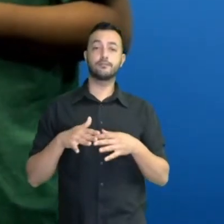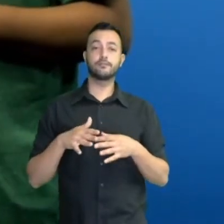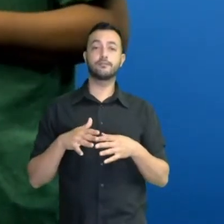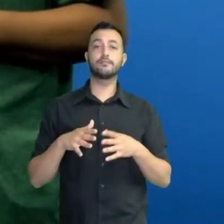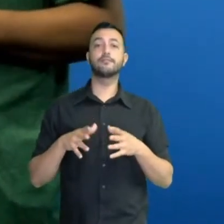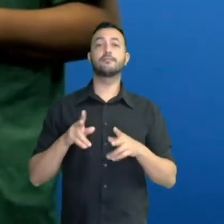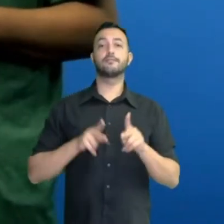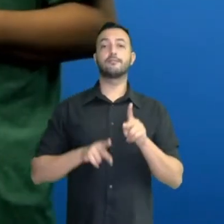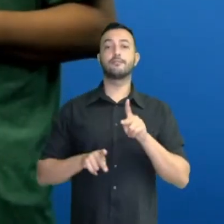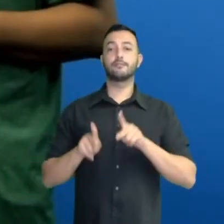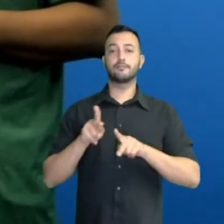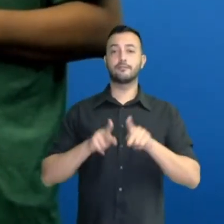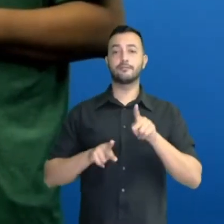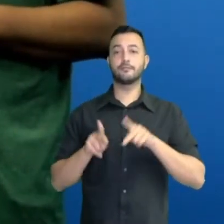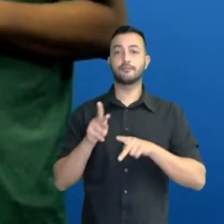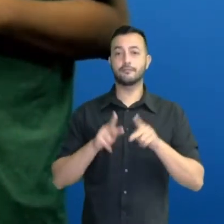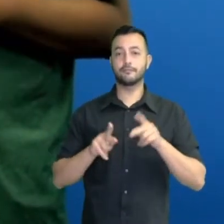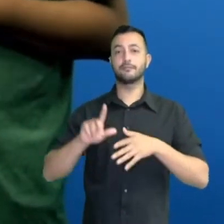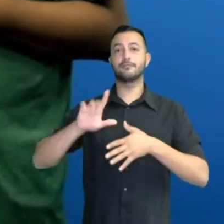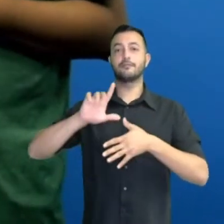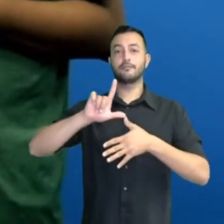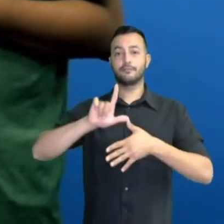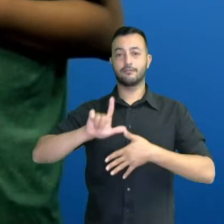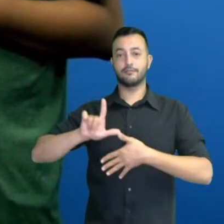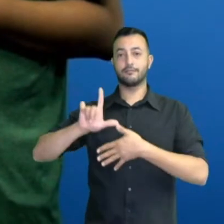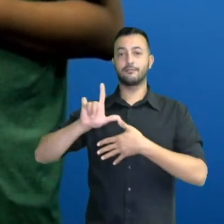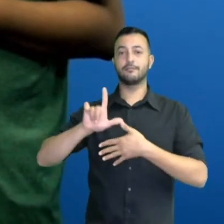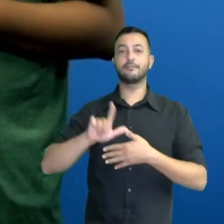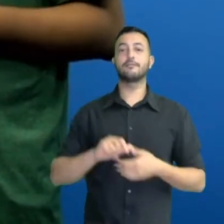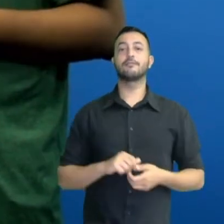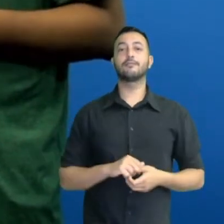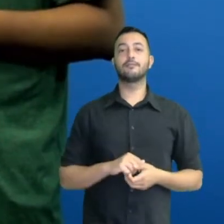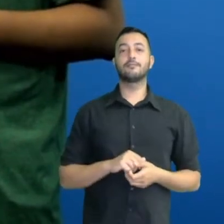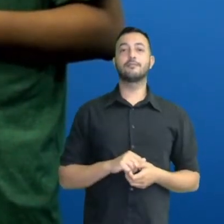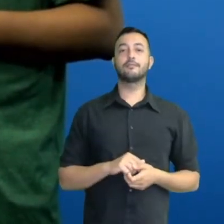a população latino-americana.